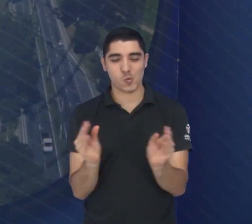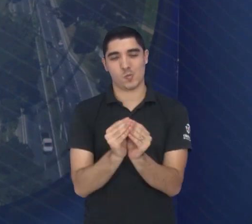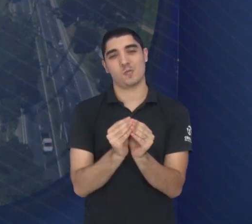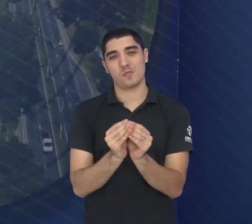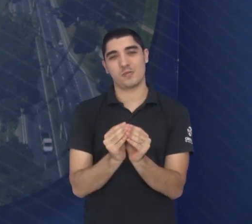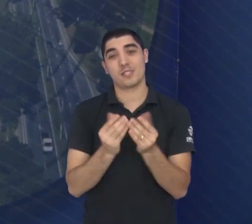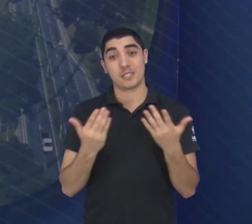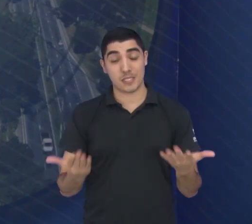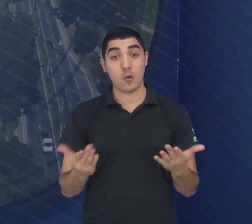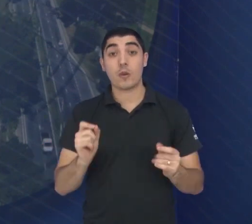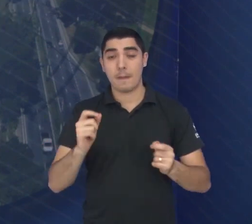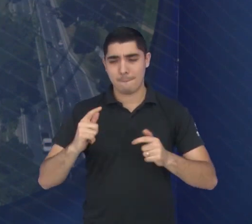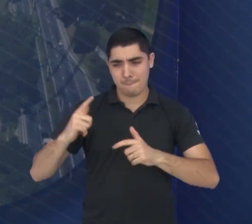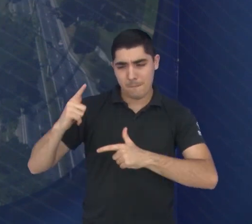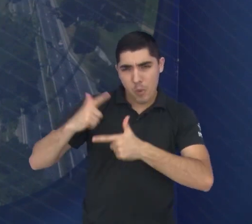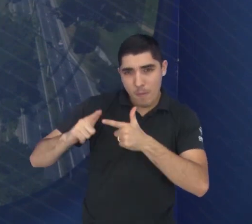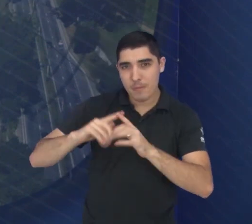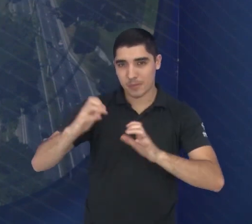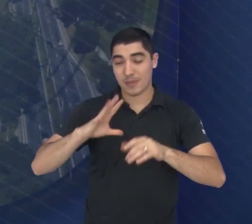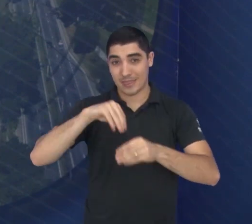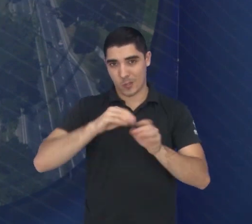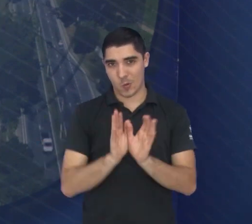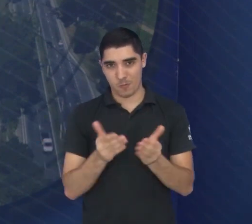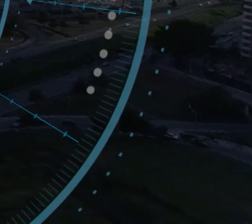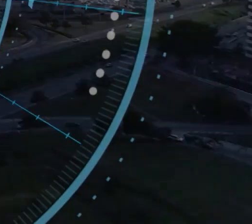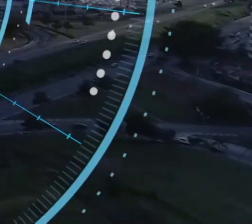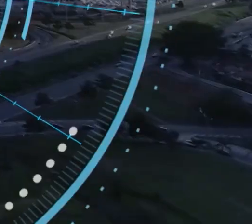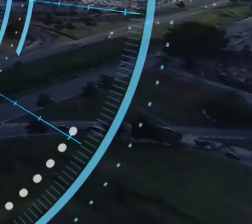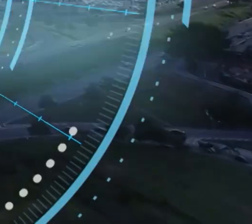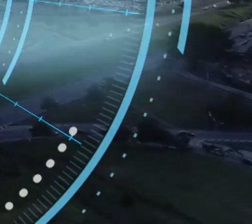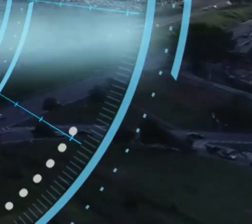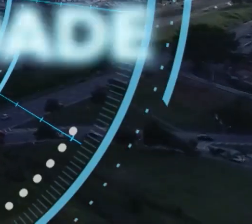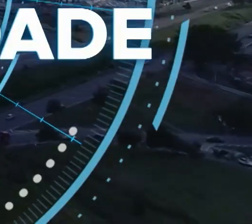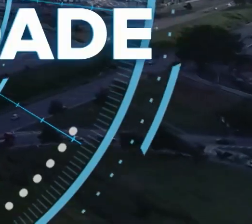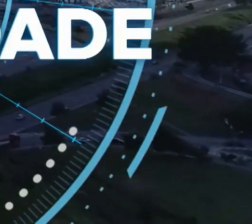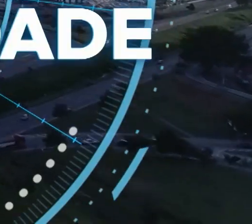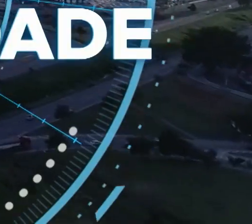assunto. Crise e conflito nos condomínios. Voltamos já já.